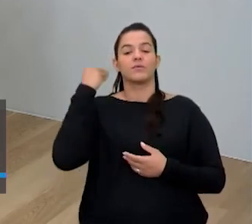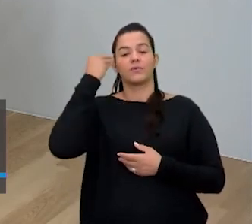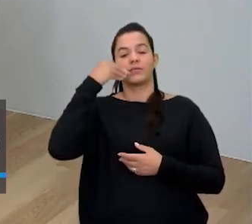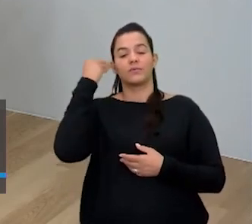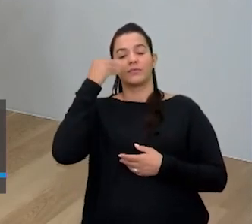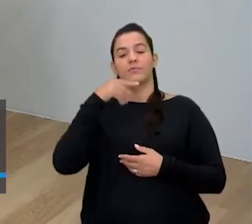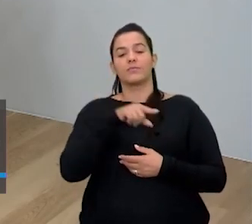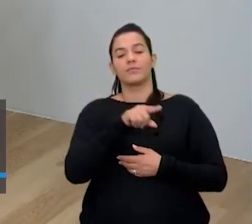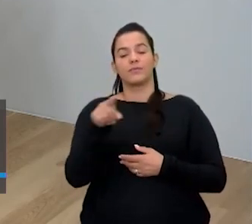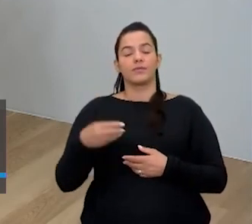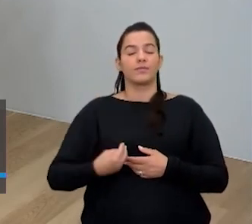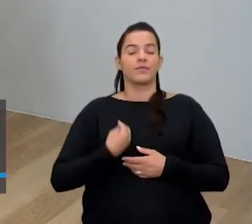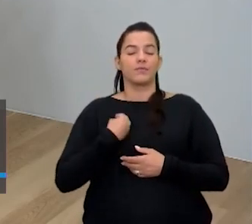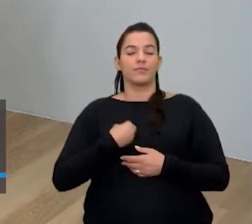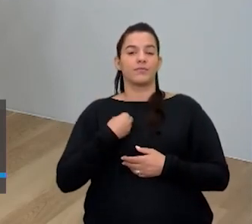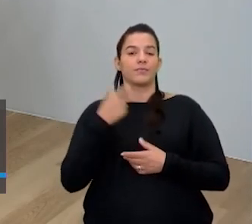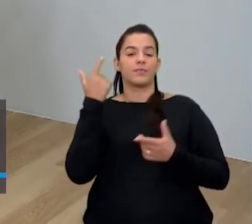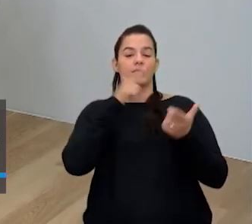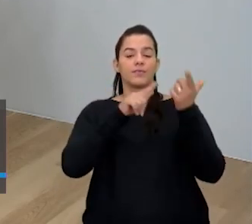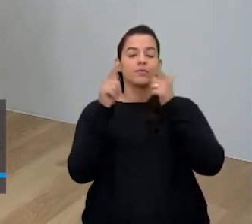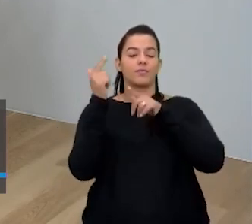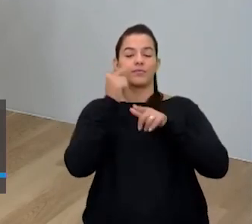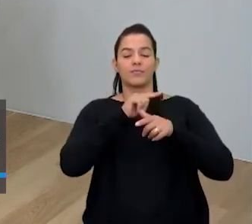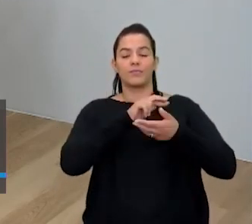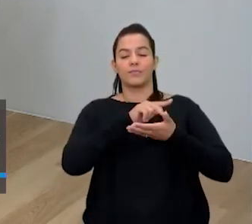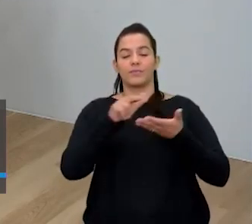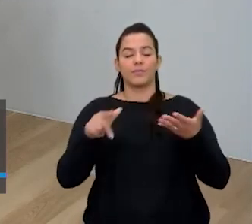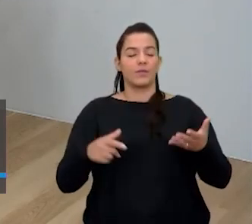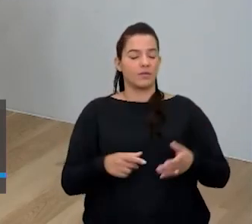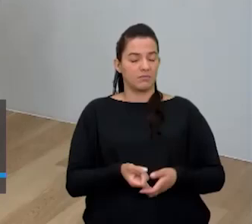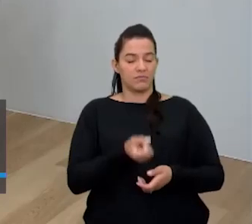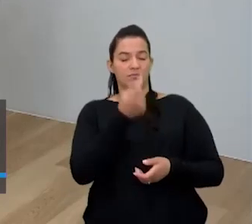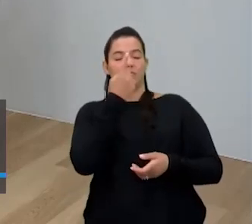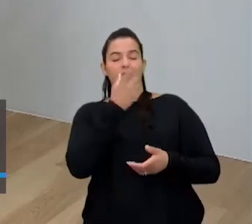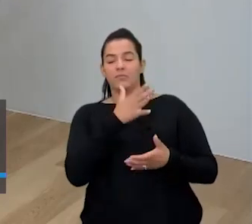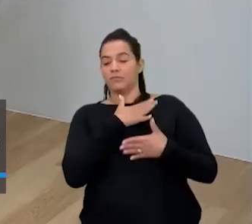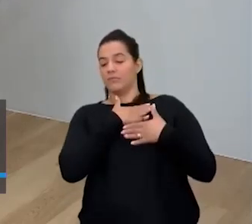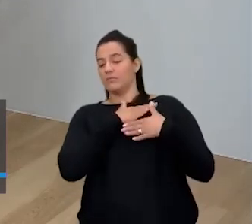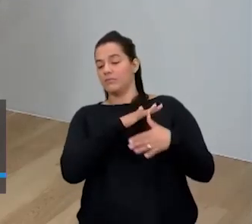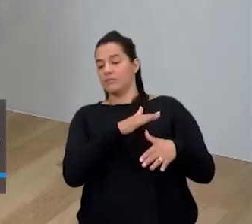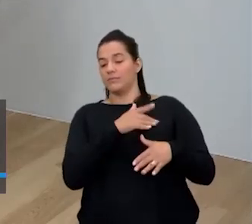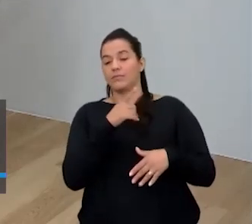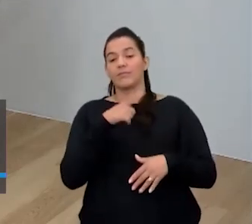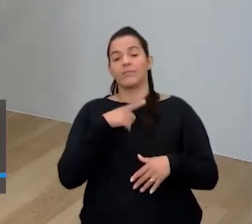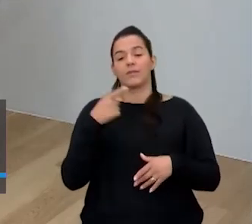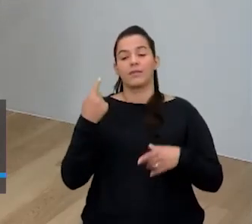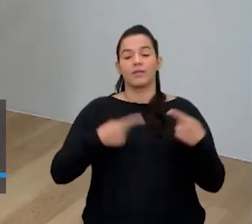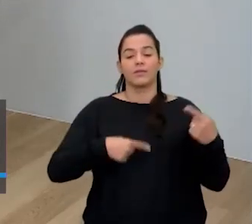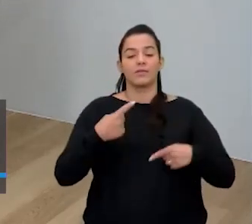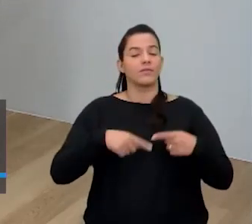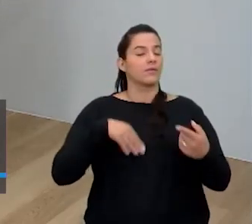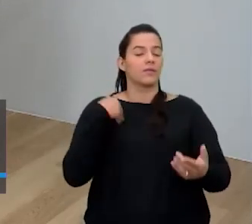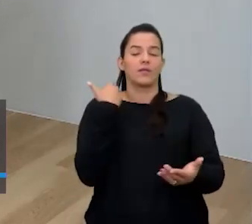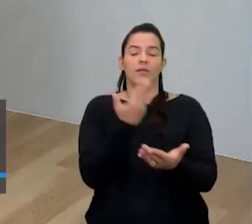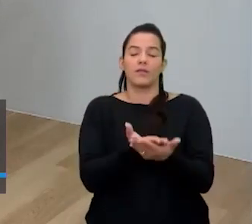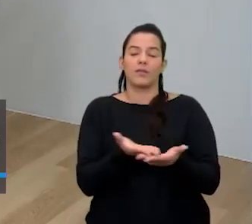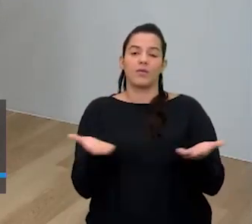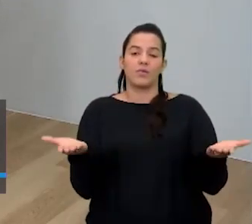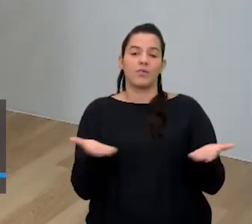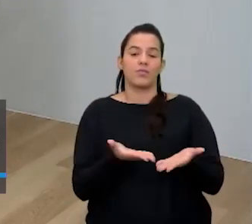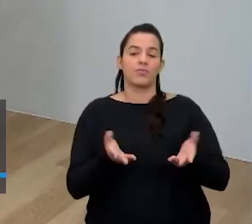você sobreviver com um vizinho querendo trucidar vizinho? É uma coisa horrível, pois né? É. E muitos desses conflitos mantêm-se até hoje, né?